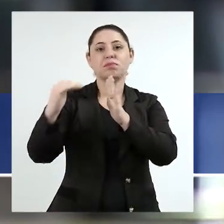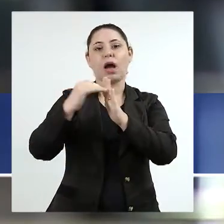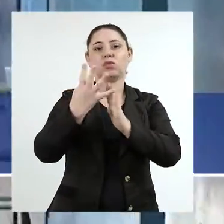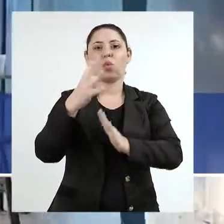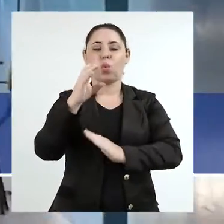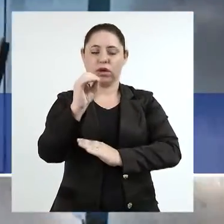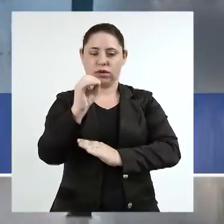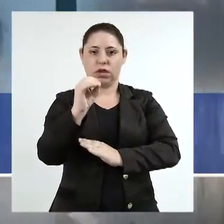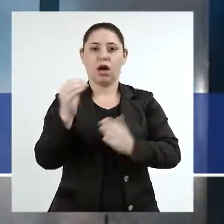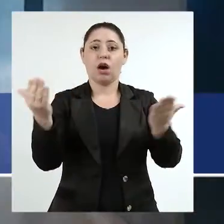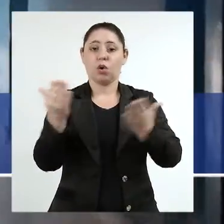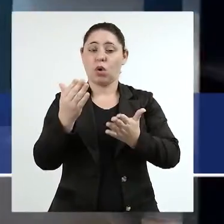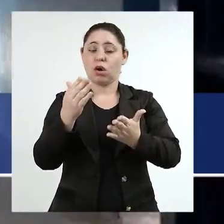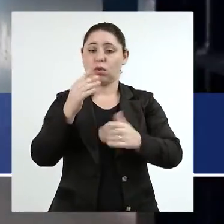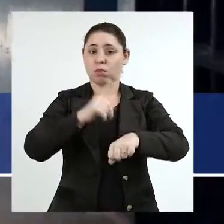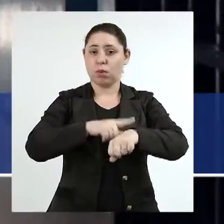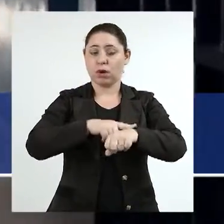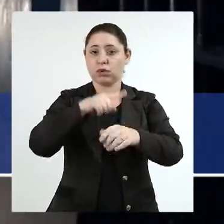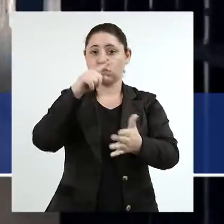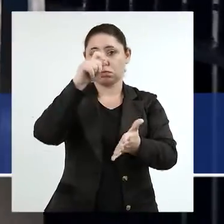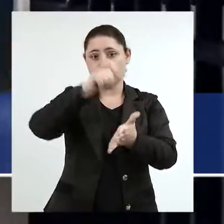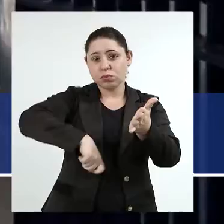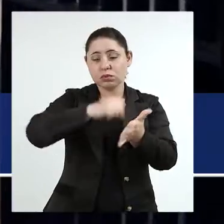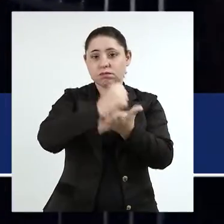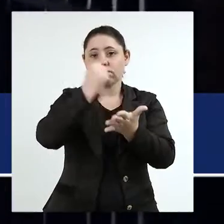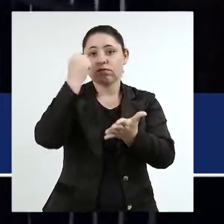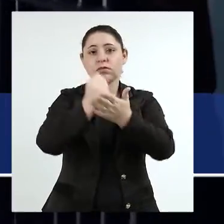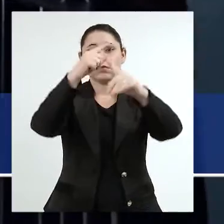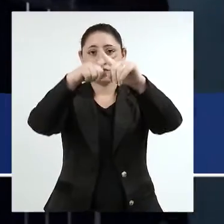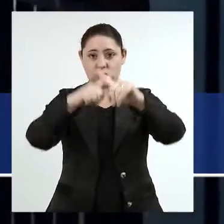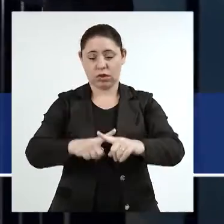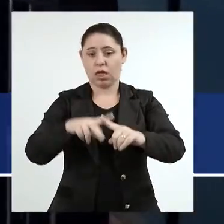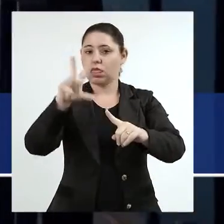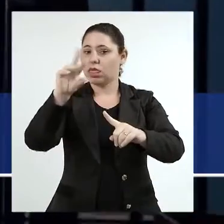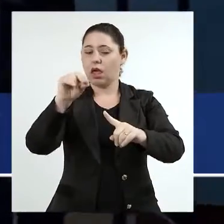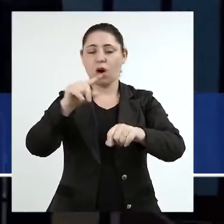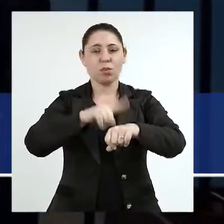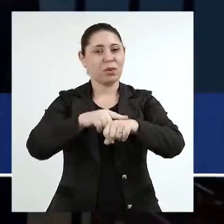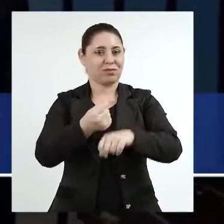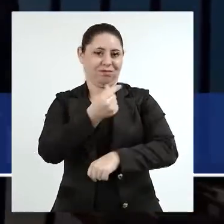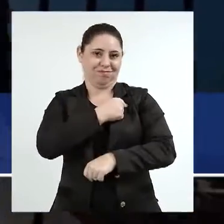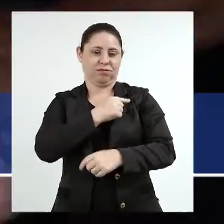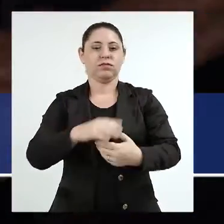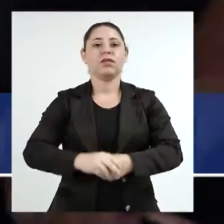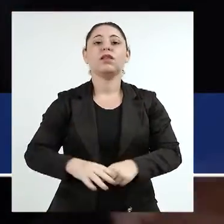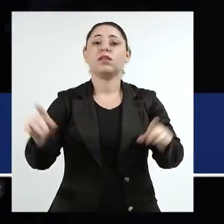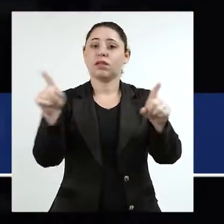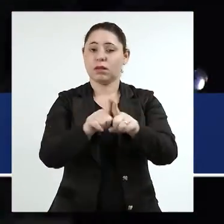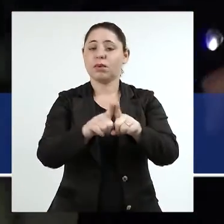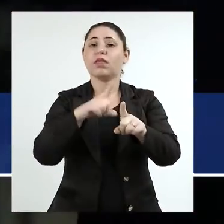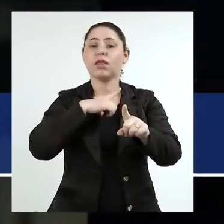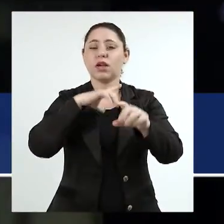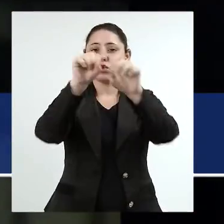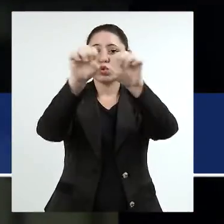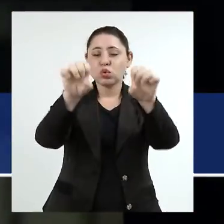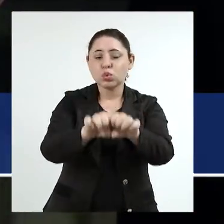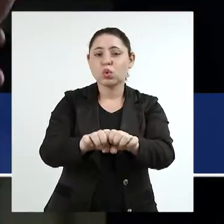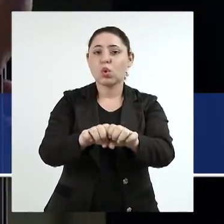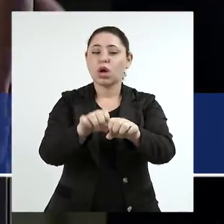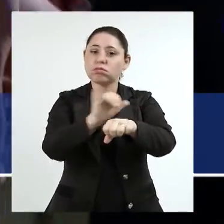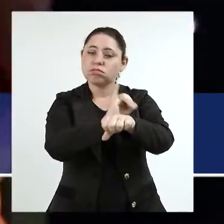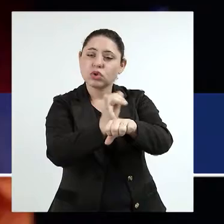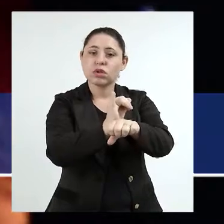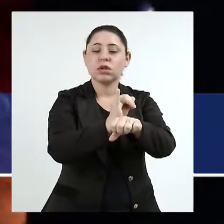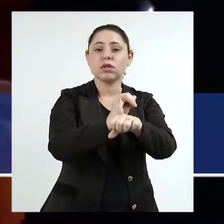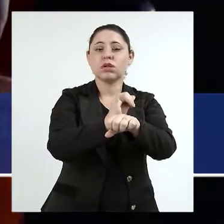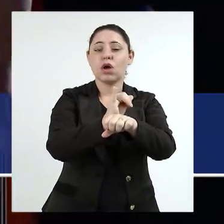40 anos, que passam a contar a partir da inscrição do candidato no concurso público e não mais na posse. Há também uma reestruturação do